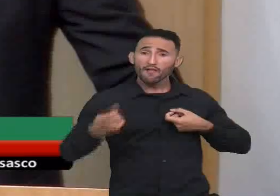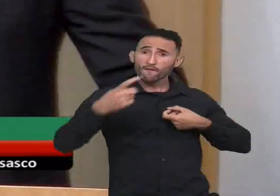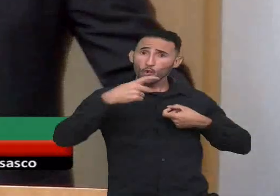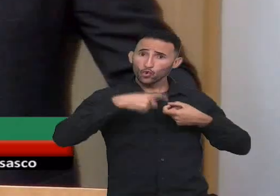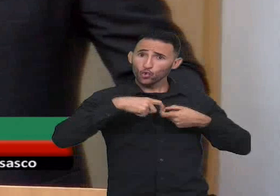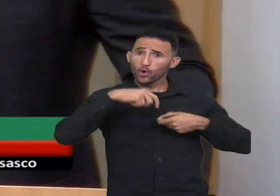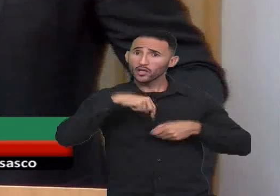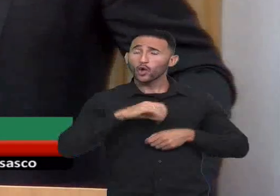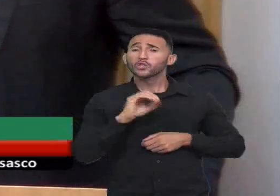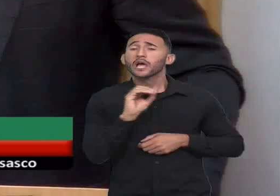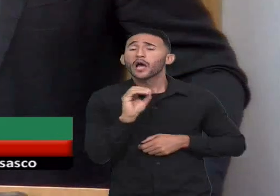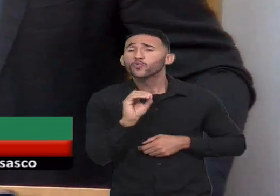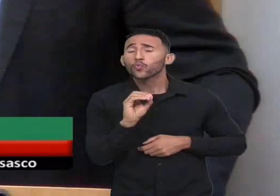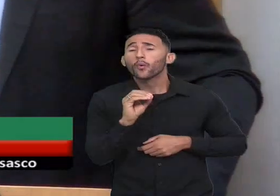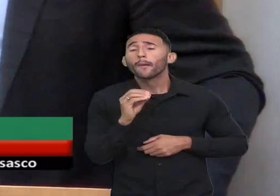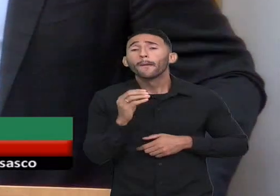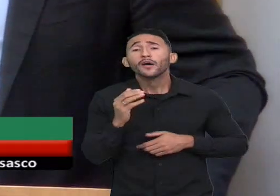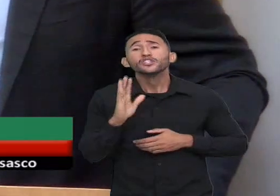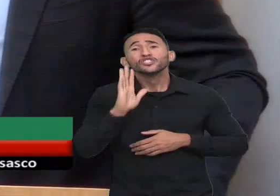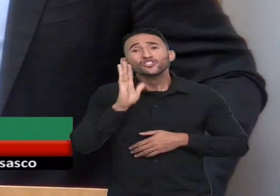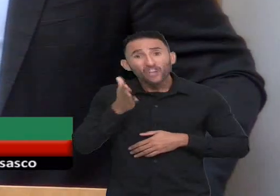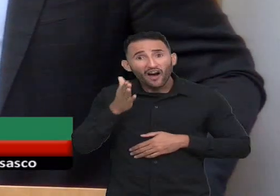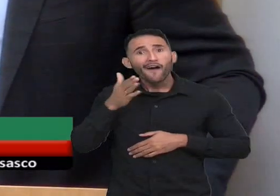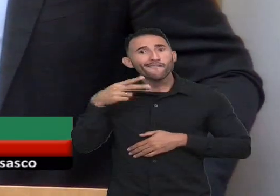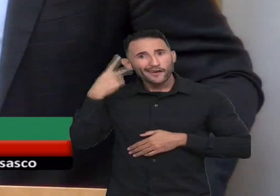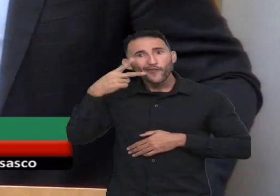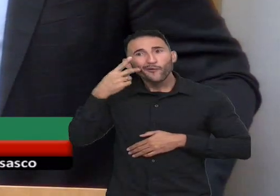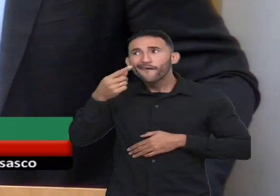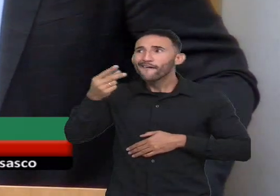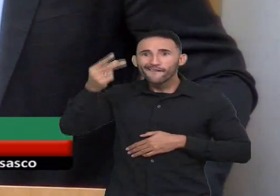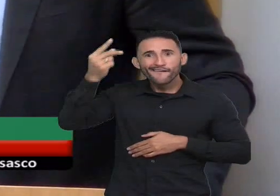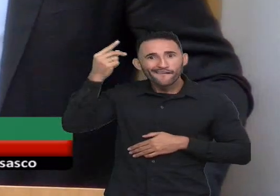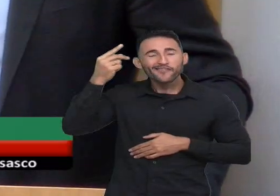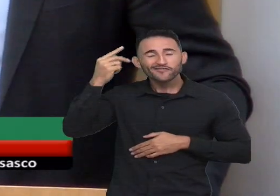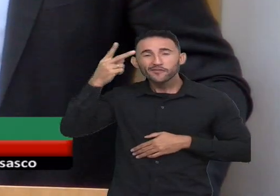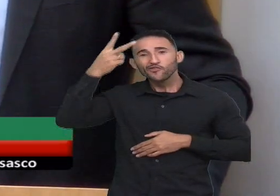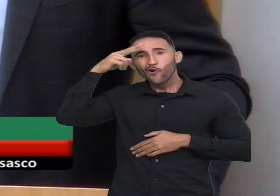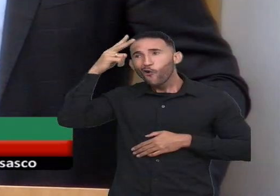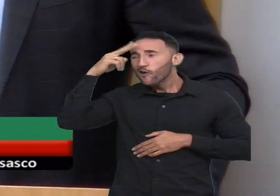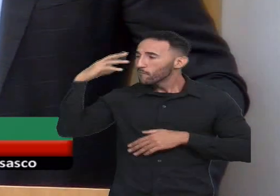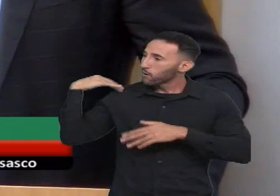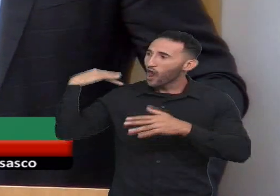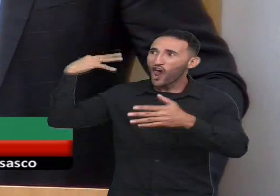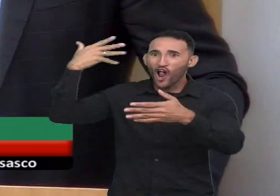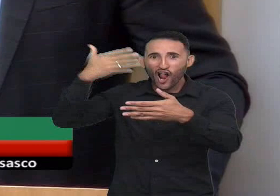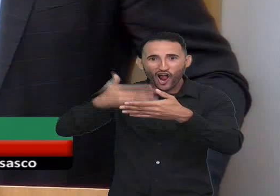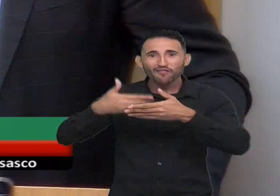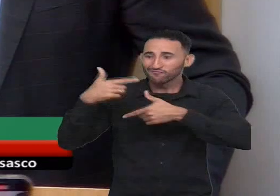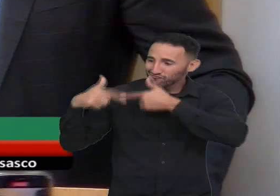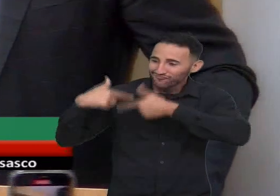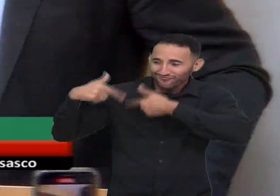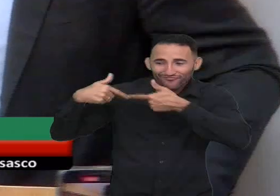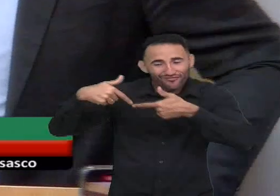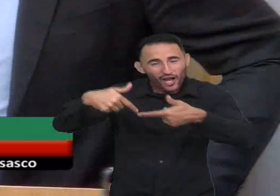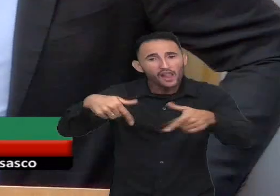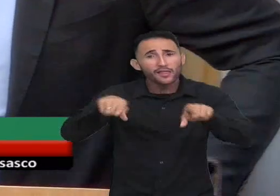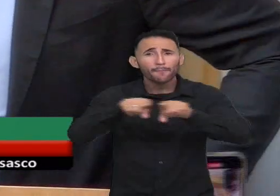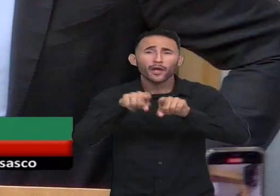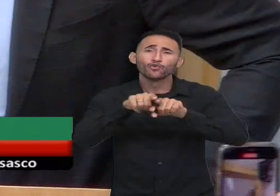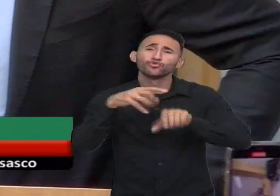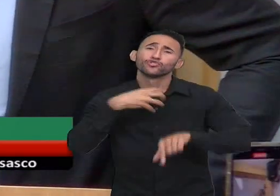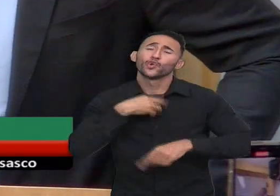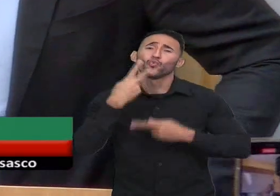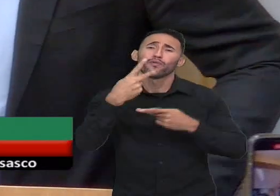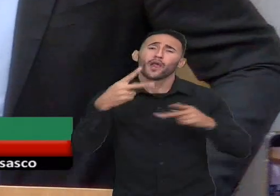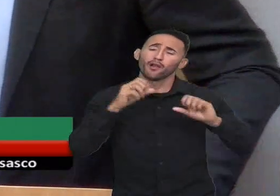de Osasco, onde passou como vereador, deixou sua história, e agradecer, né, vereadora Ana Paula, por toda a sua dedicação